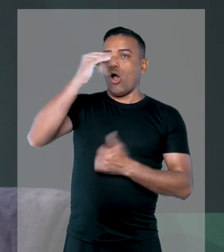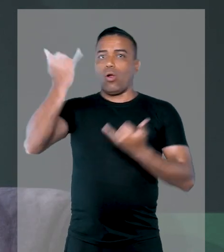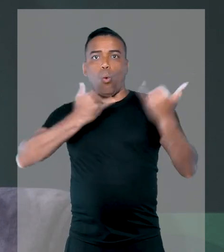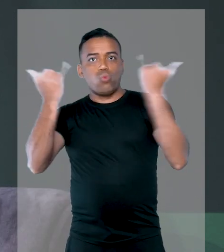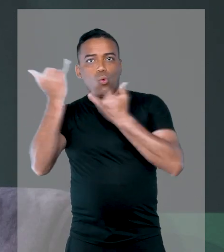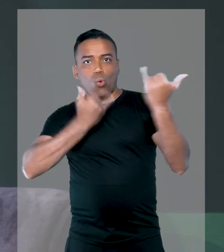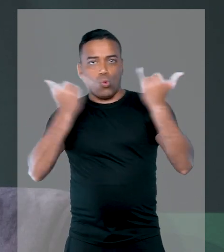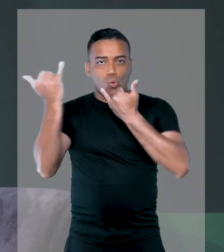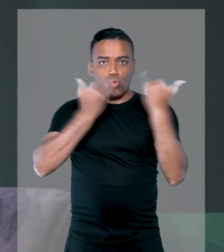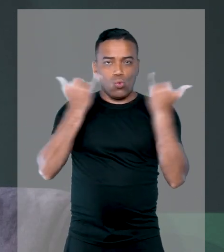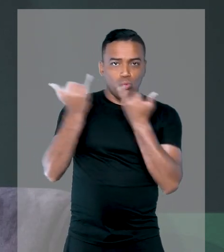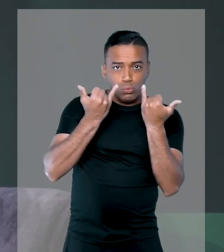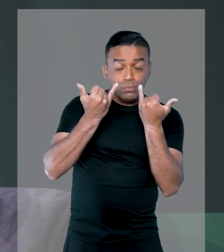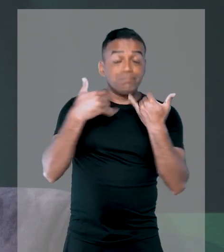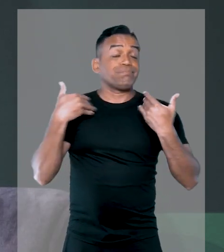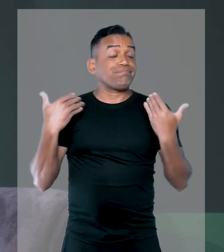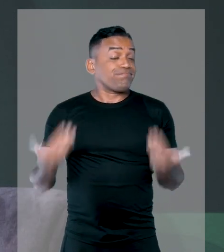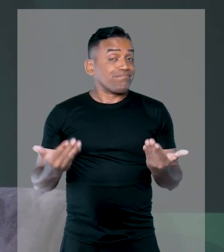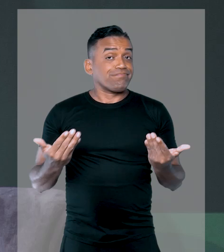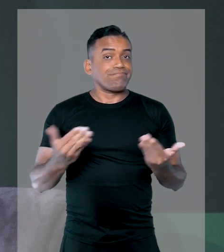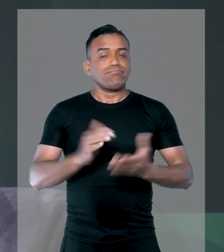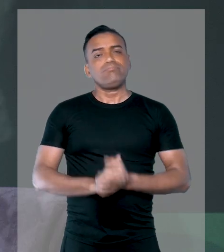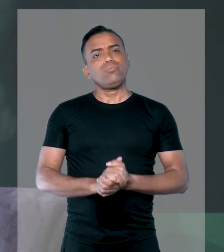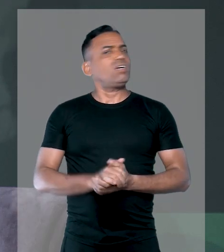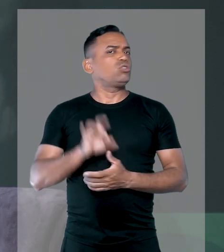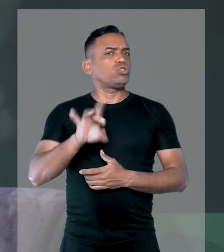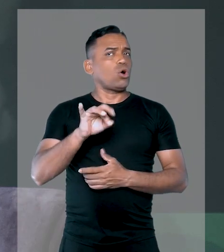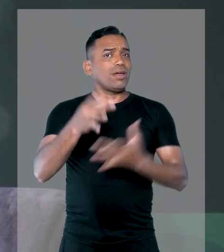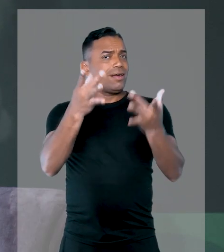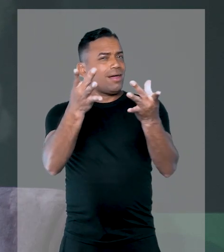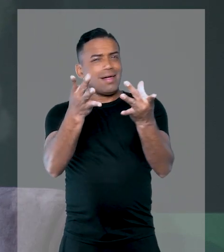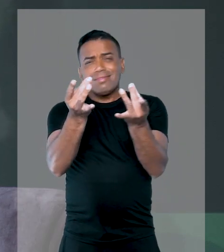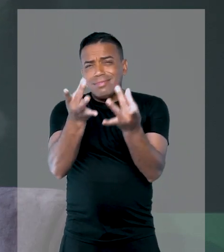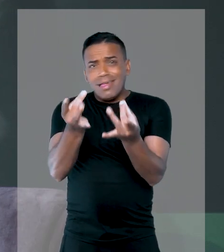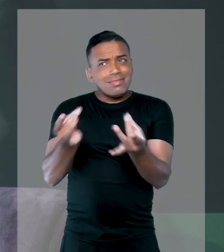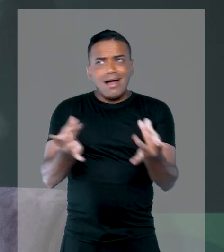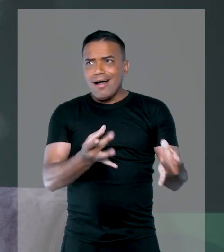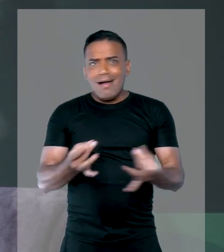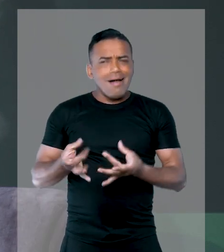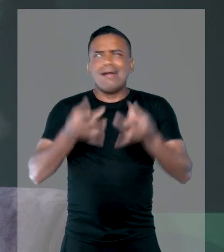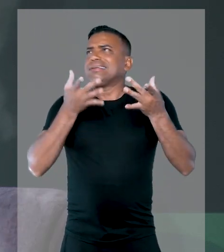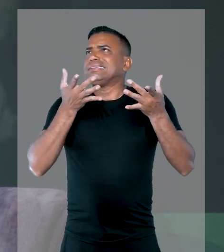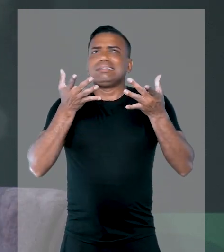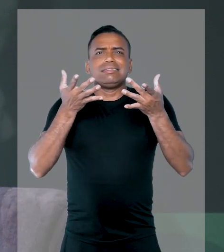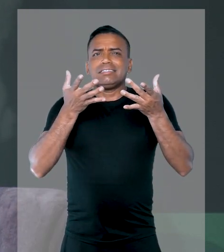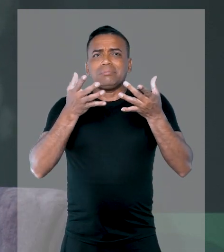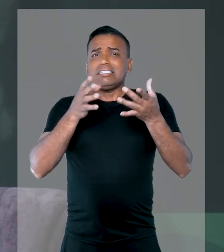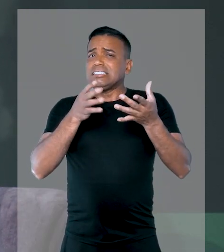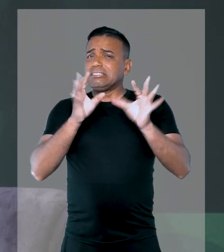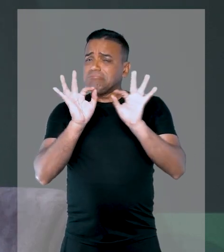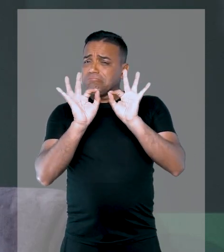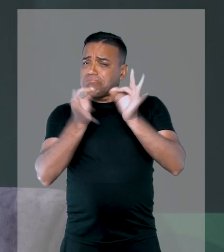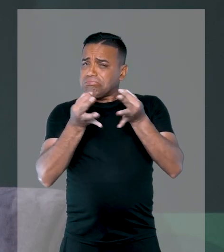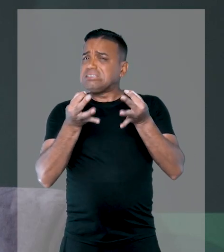mais, acabou que eu só peguei os detalhes mais de forma mais precisa,